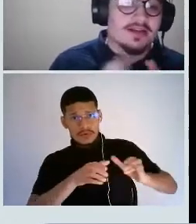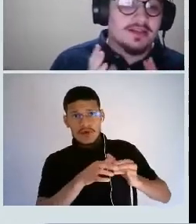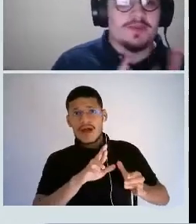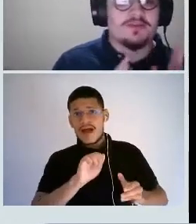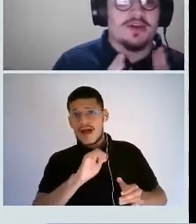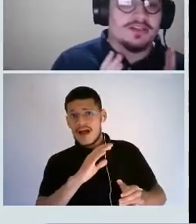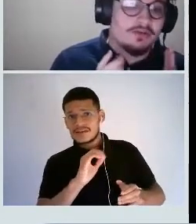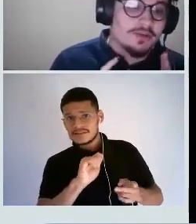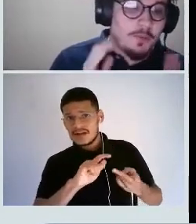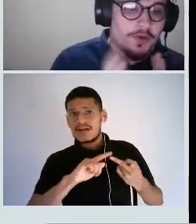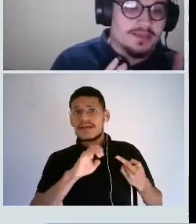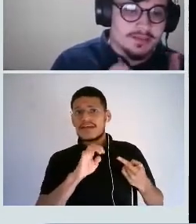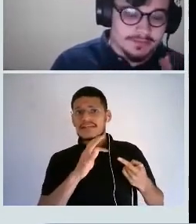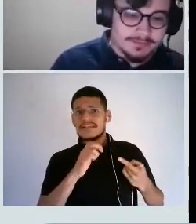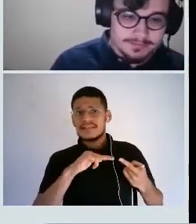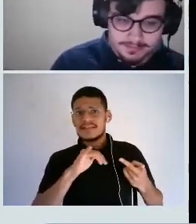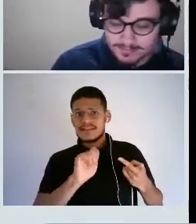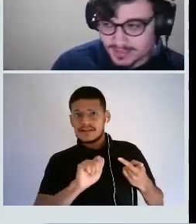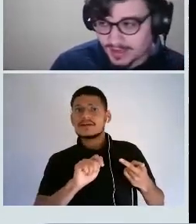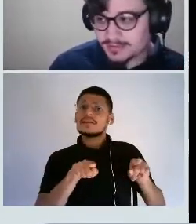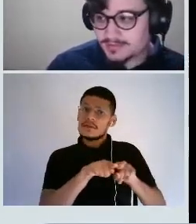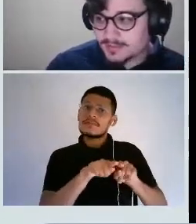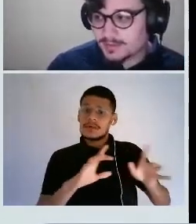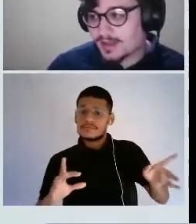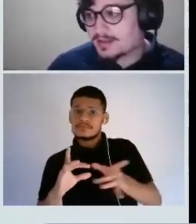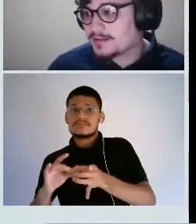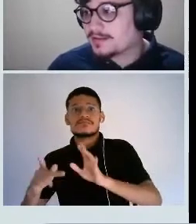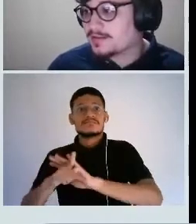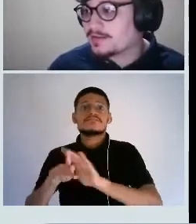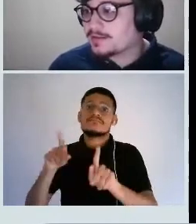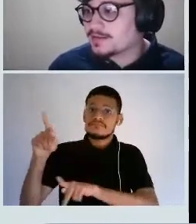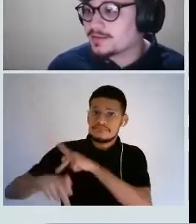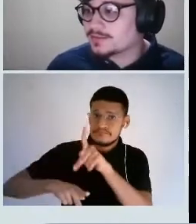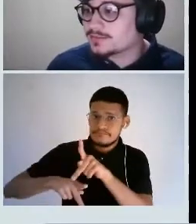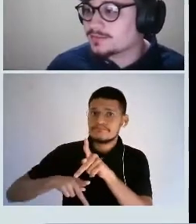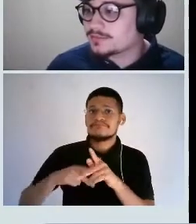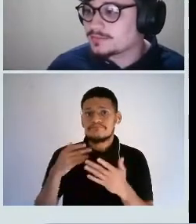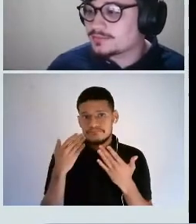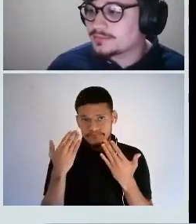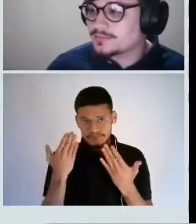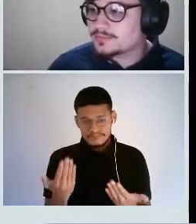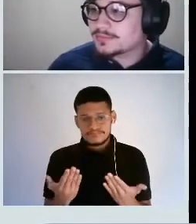está ligado diretamente com a questão de população, certo? Vamos lá.